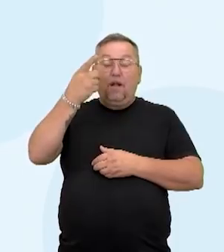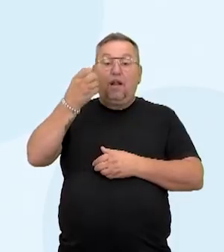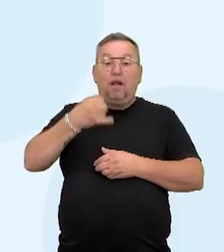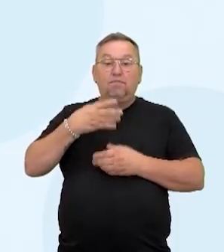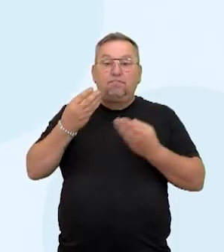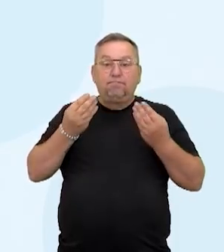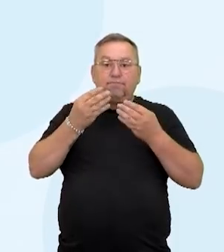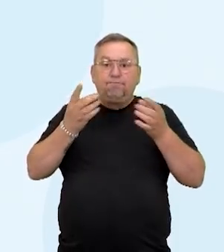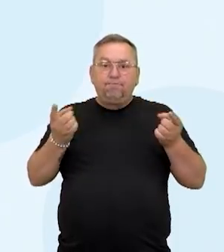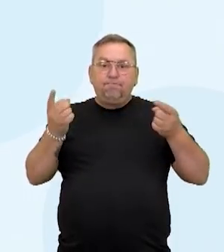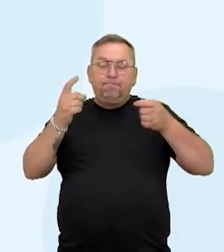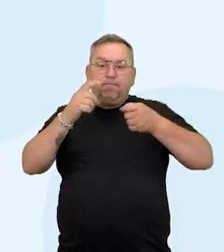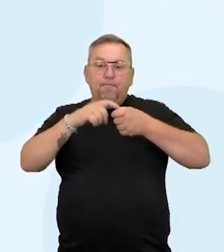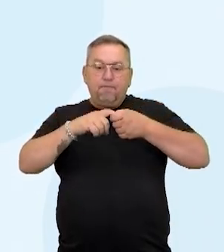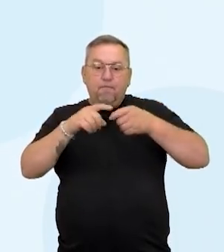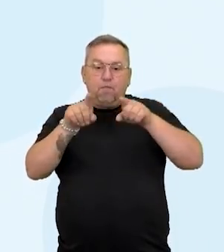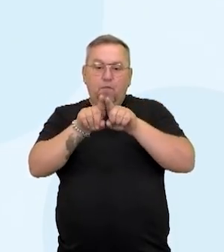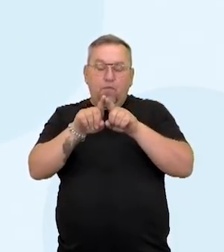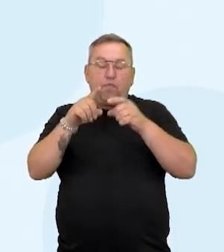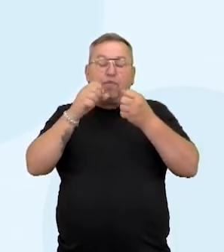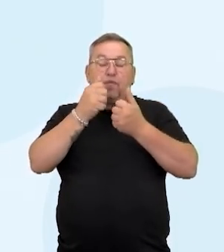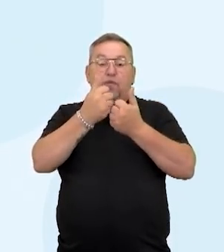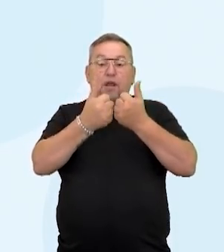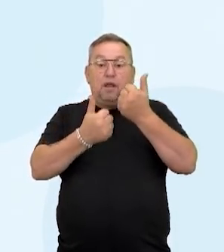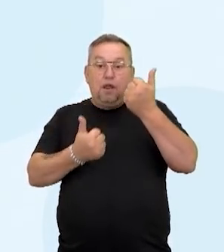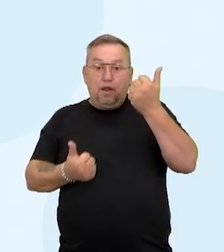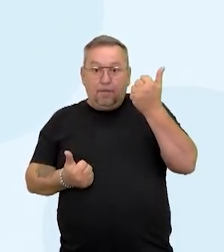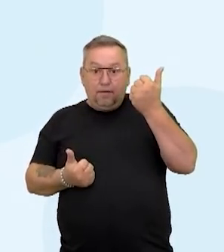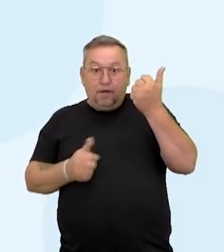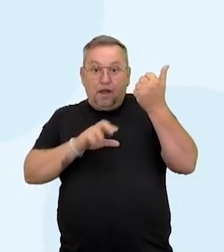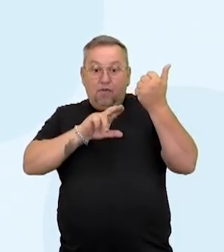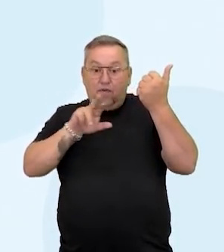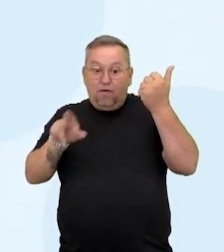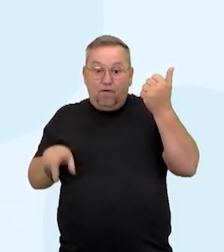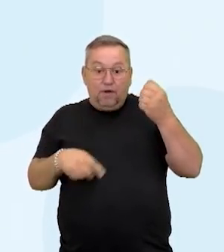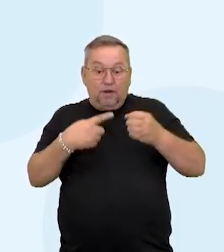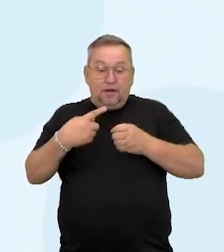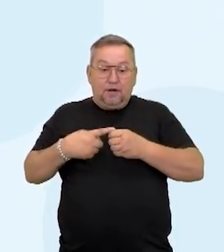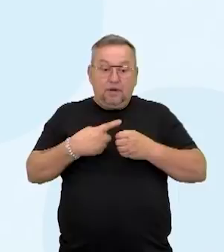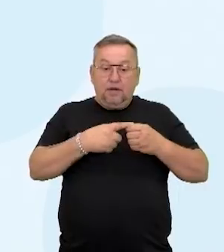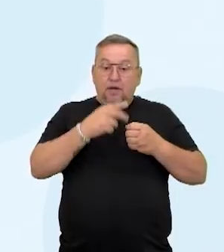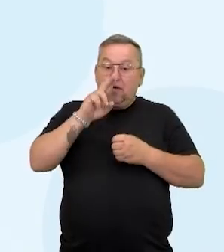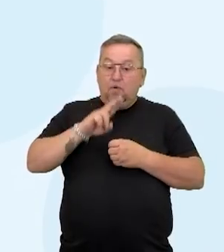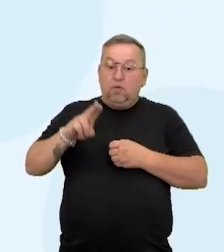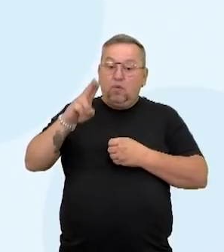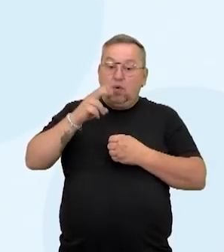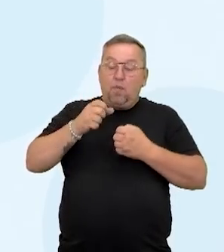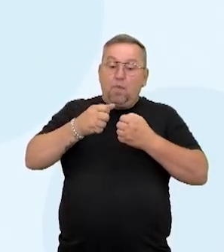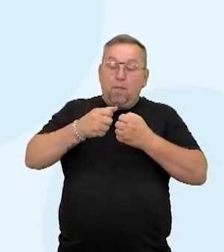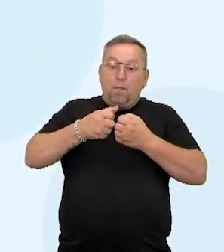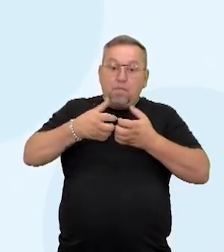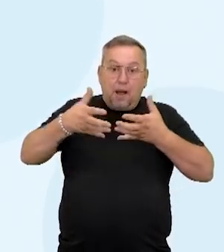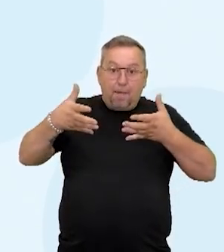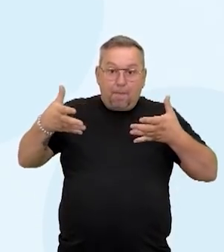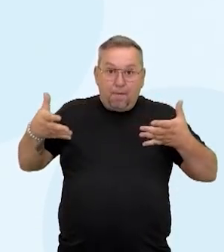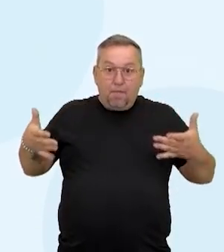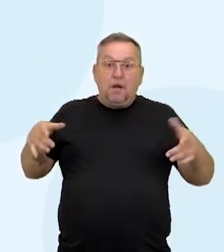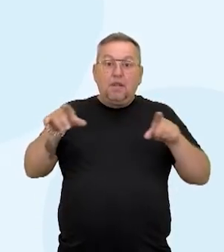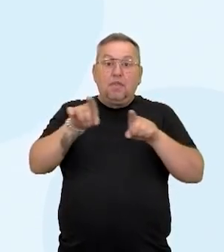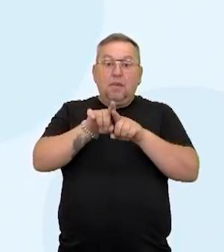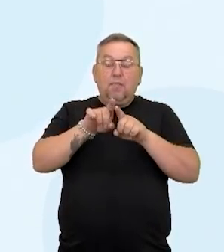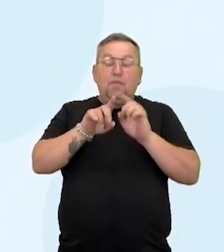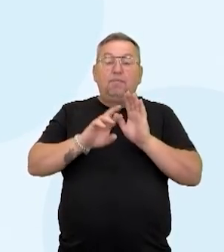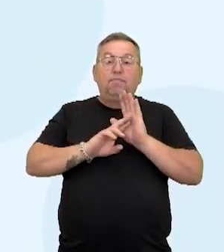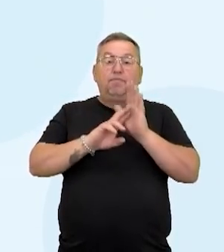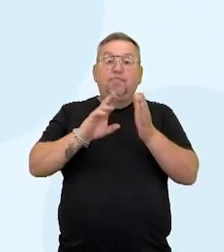sobre estabelecer conexões e hierarquias entre diferentes cidades, utilizando mapas temáticos e